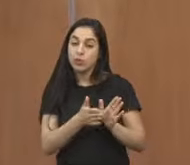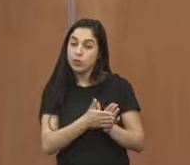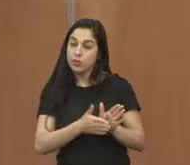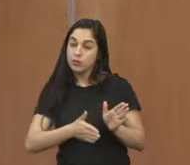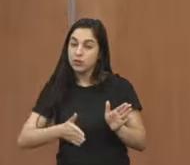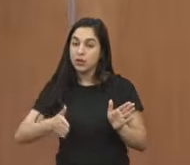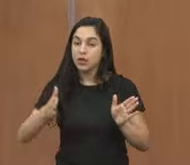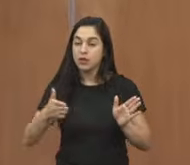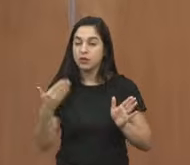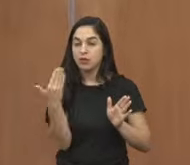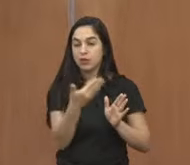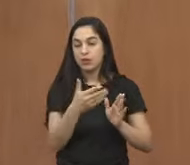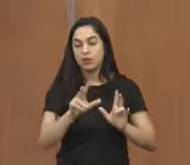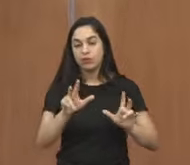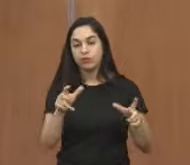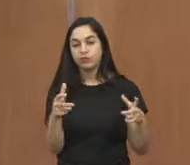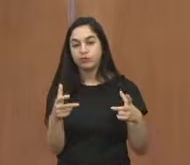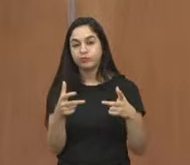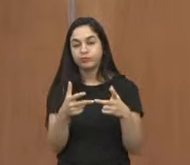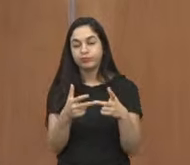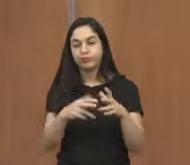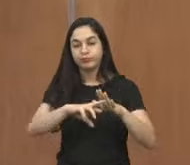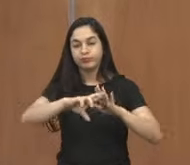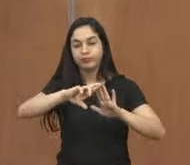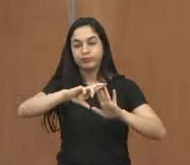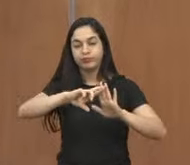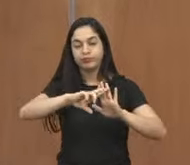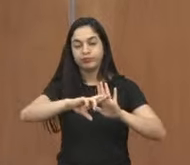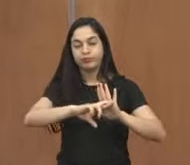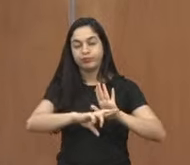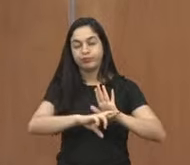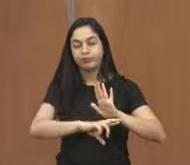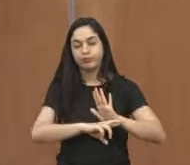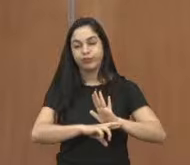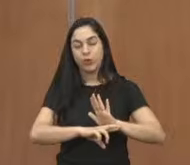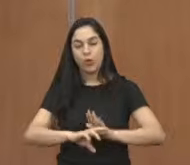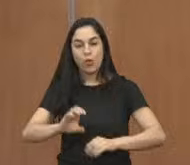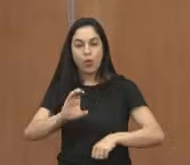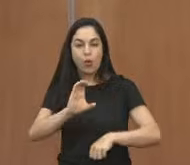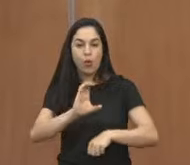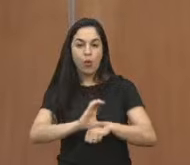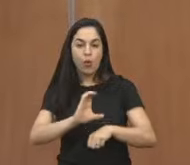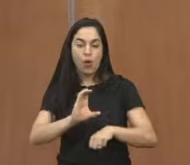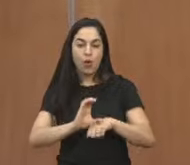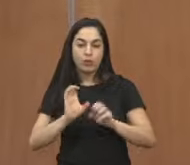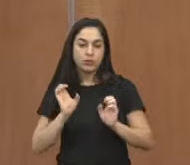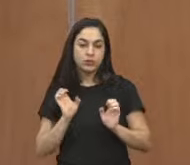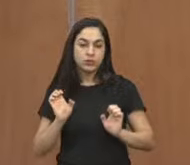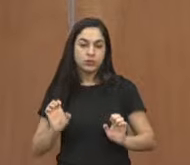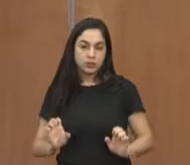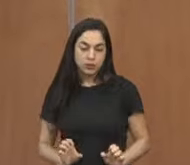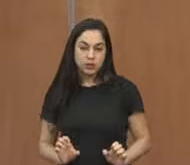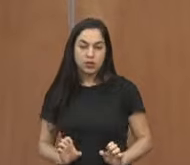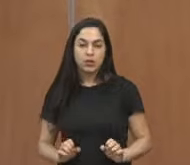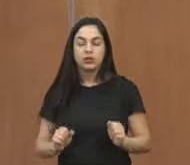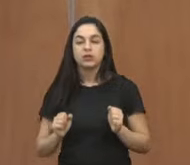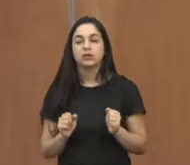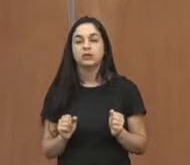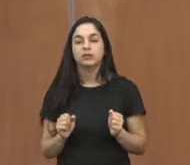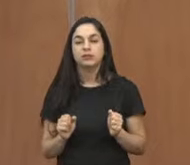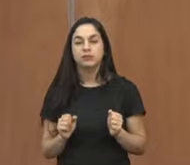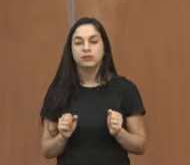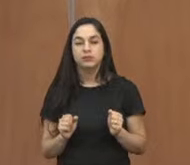previstos neste regimento interno e no Código de Ética e Decoro Parlamentar não